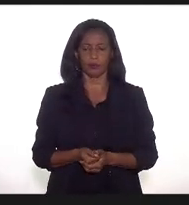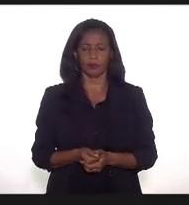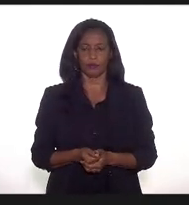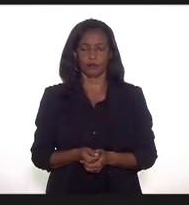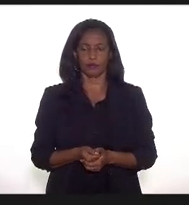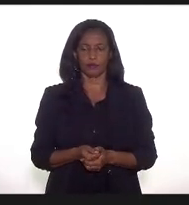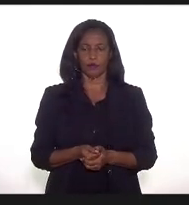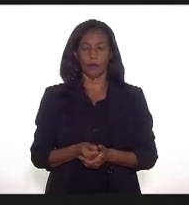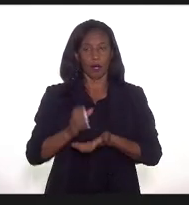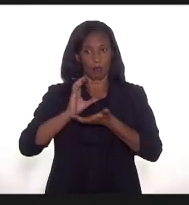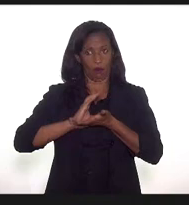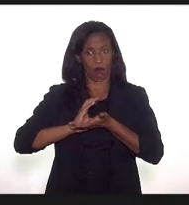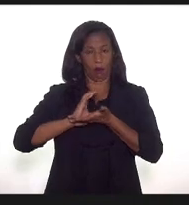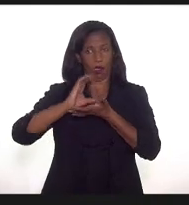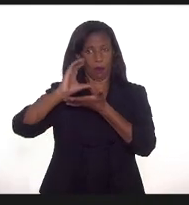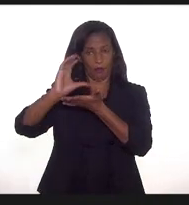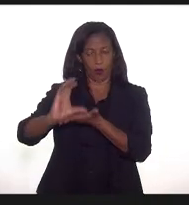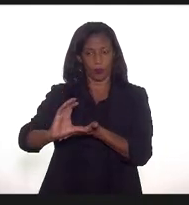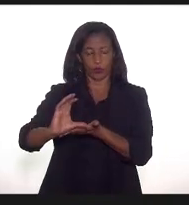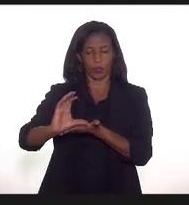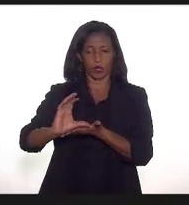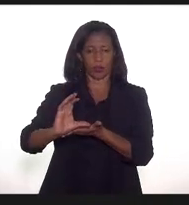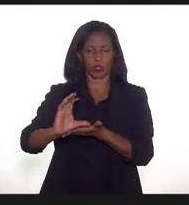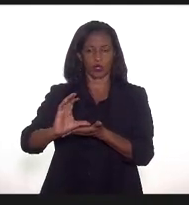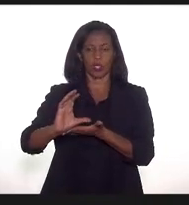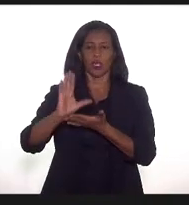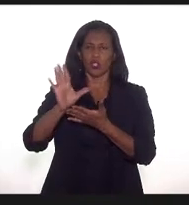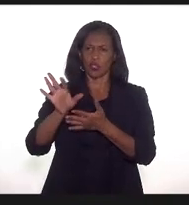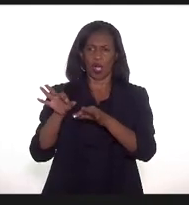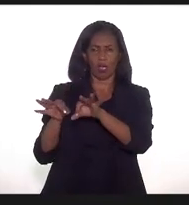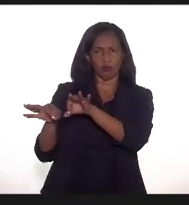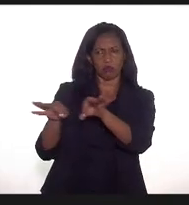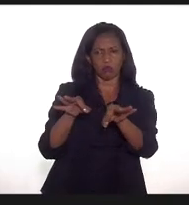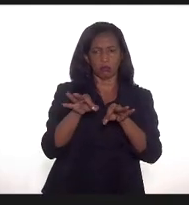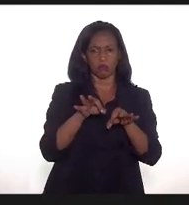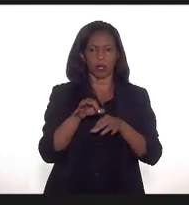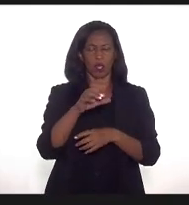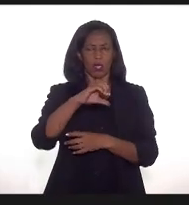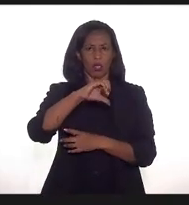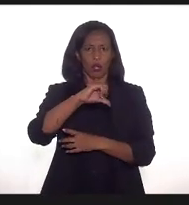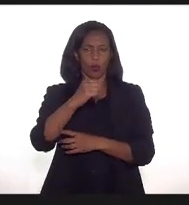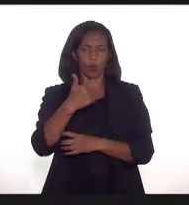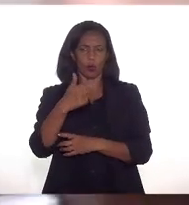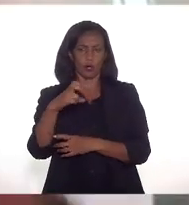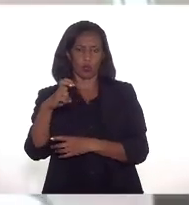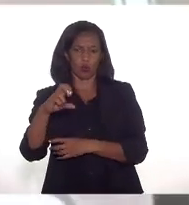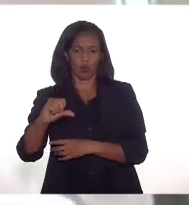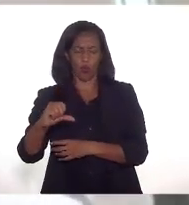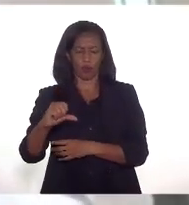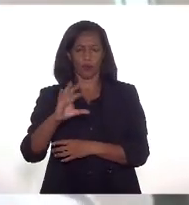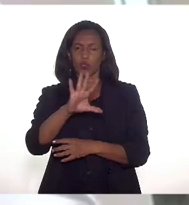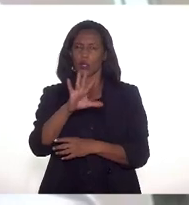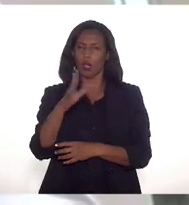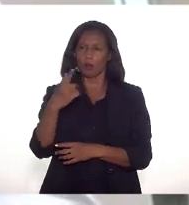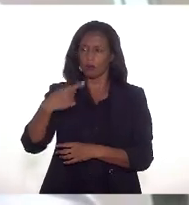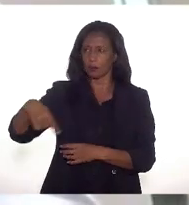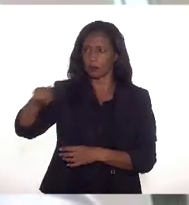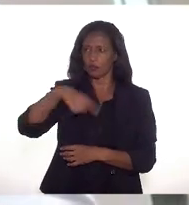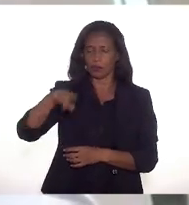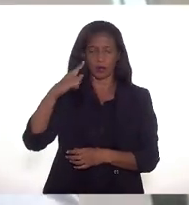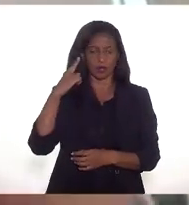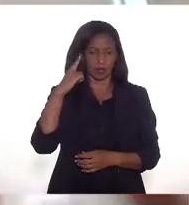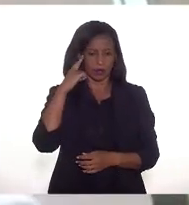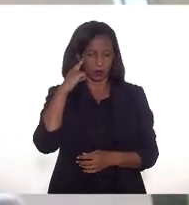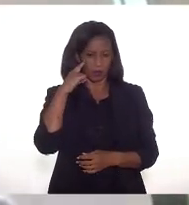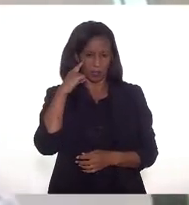no montante previsto no plano da 159. Então, assim, para vocês, senhores, terem noção